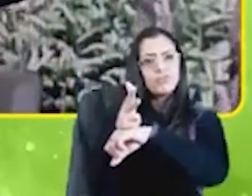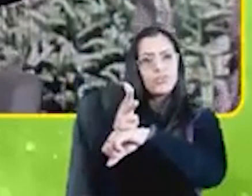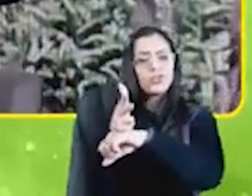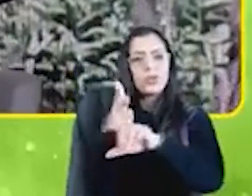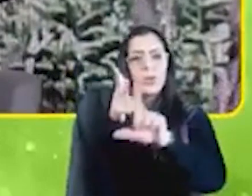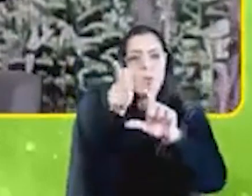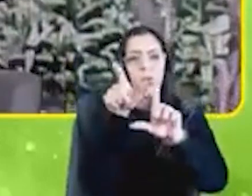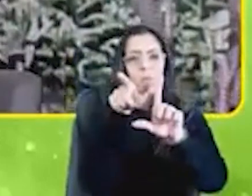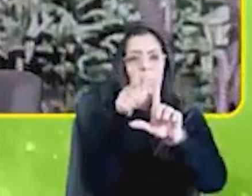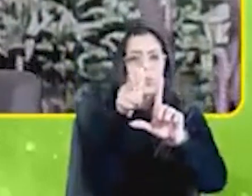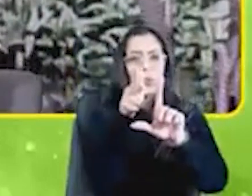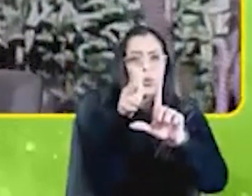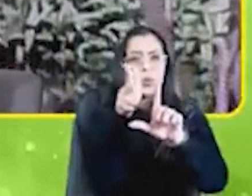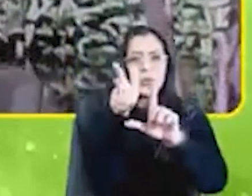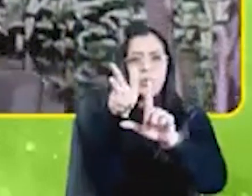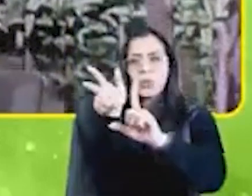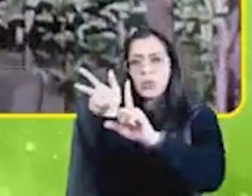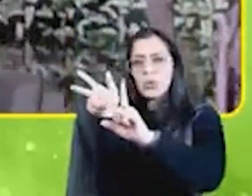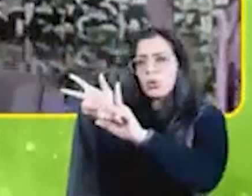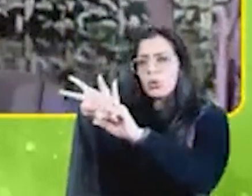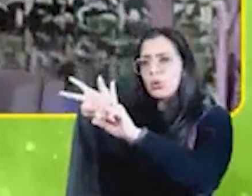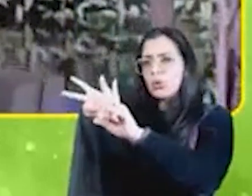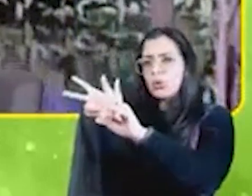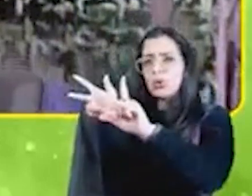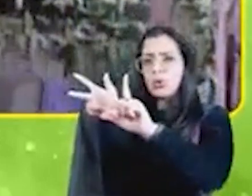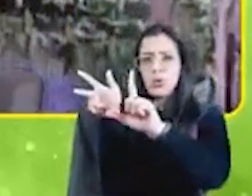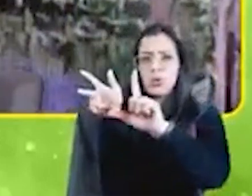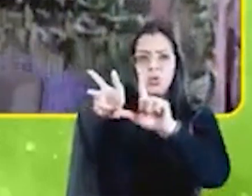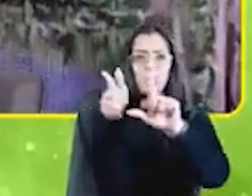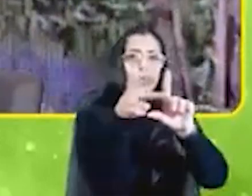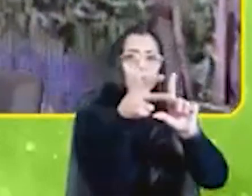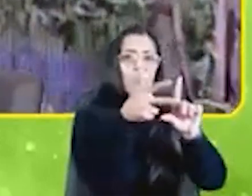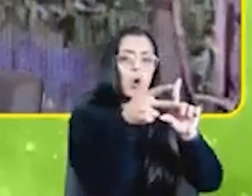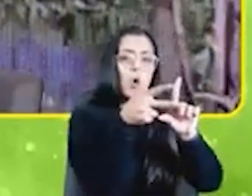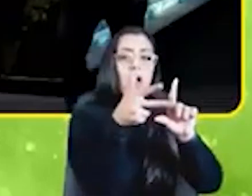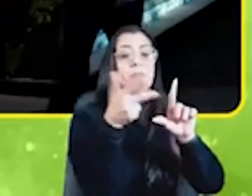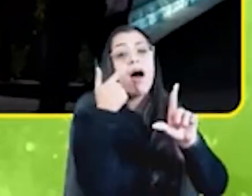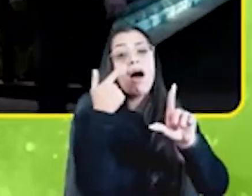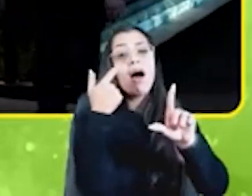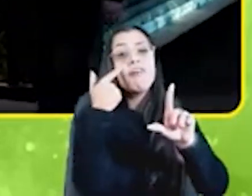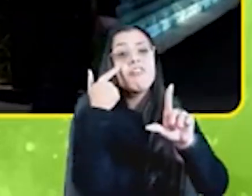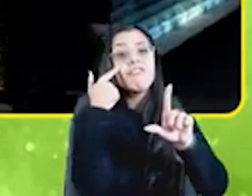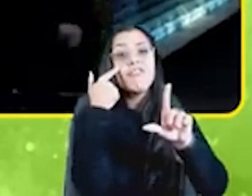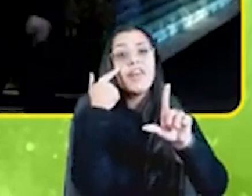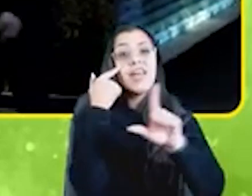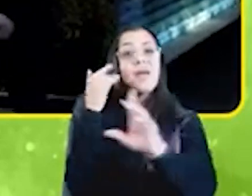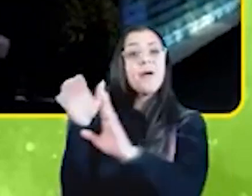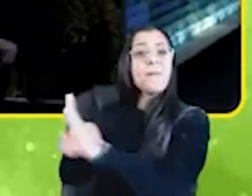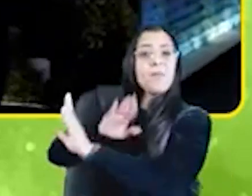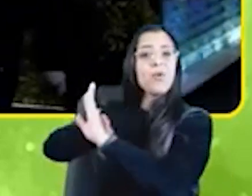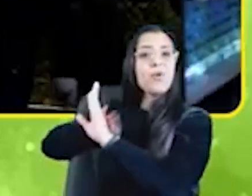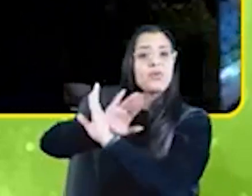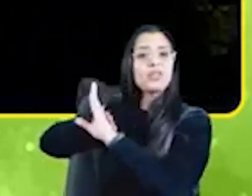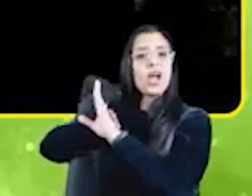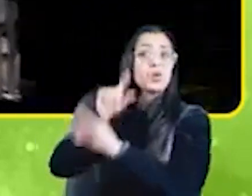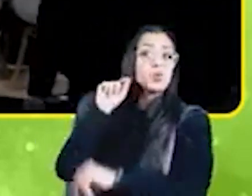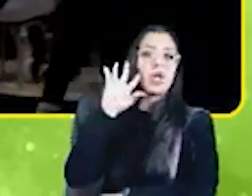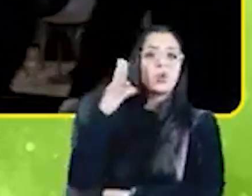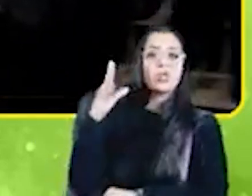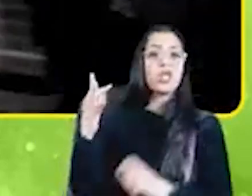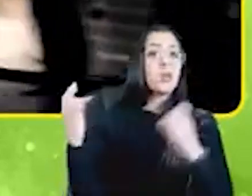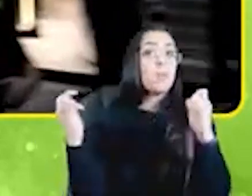em torno do estande para mostrar um pouco para quem não está aqui para quem tá lá em casa assistindo para quem tá no Brasil assistindo o que que tá acontecendo aqui como é que tá o movimento